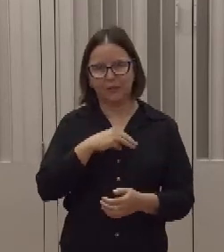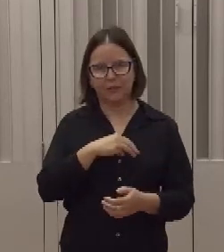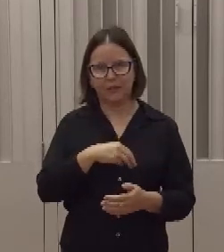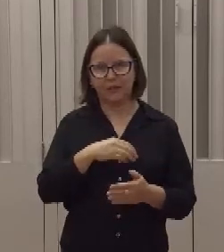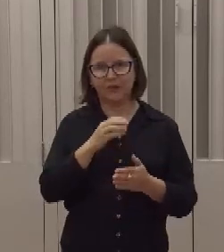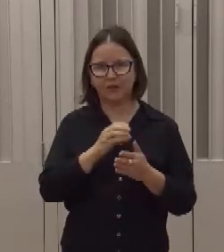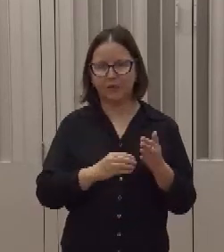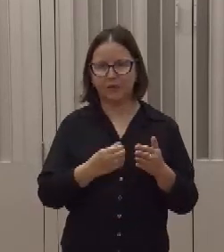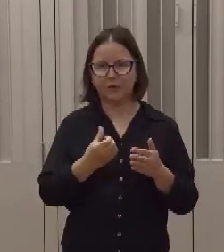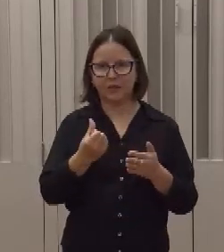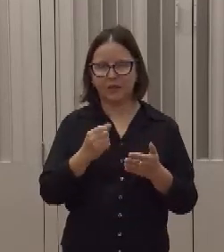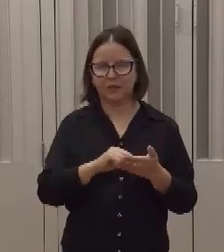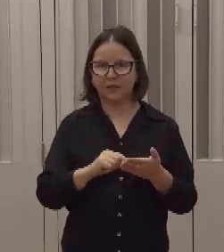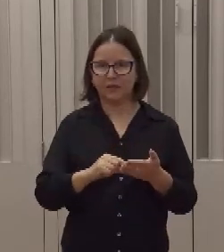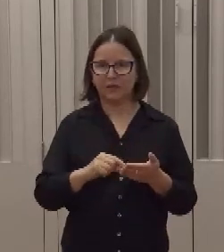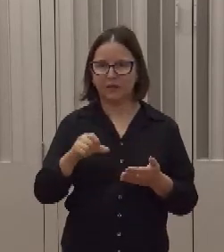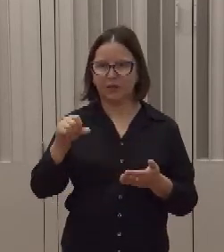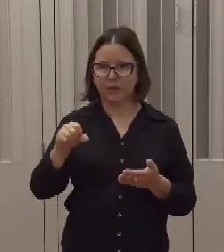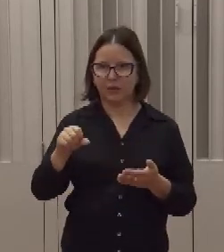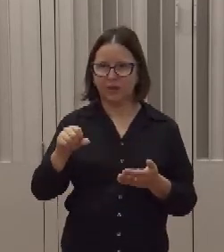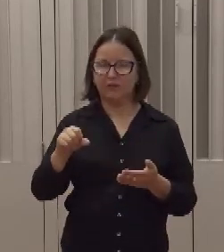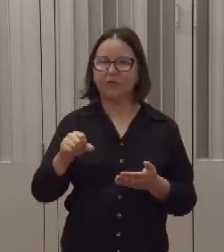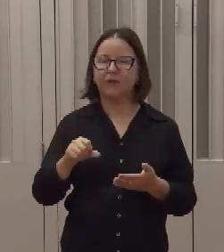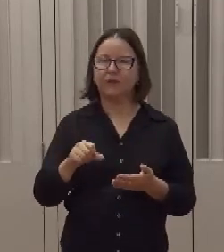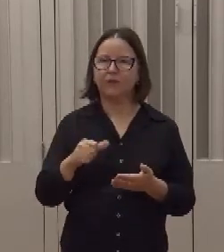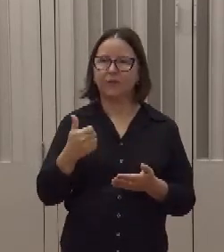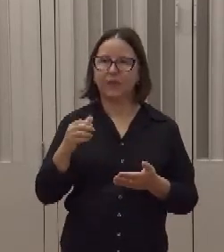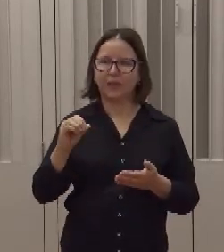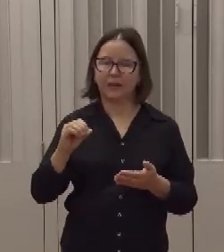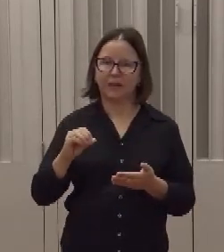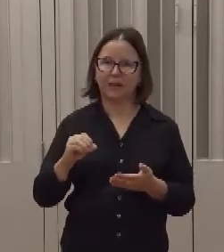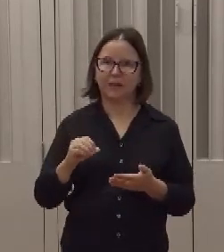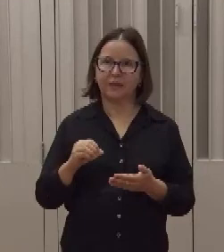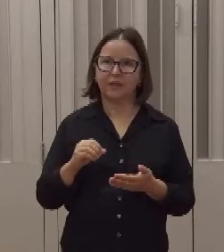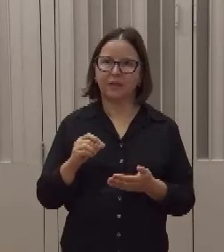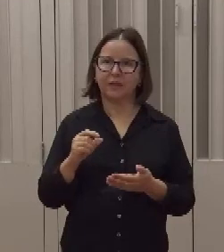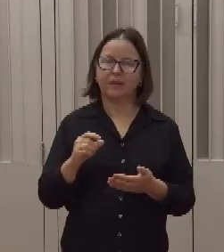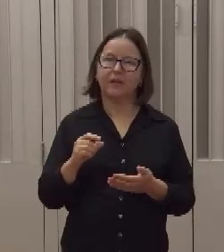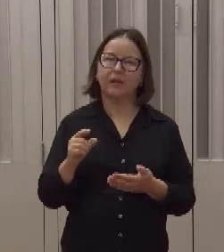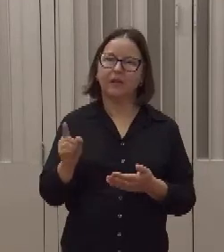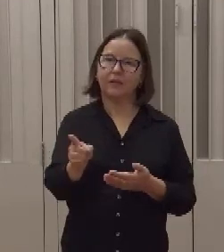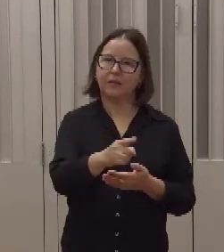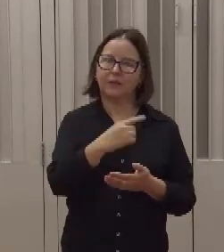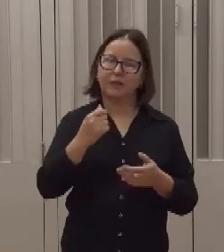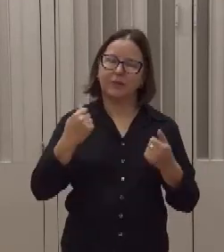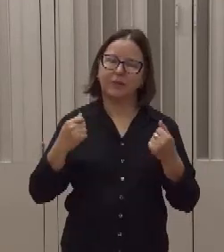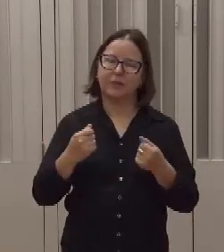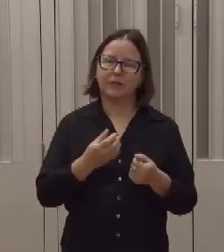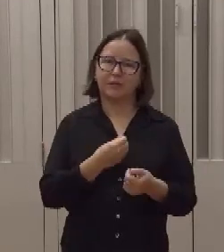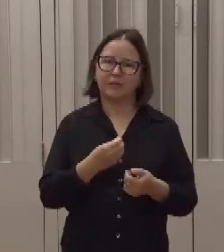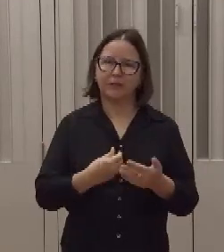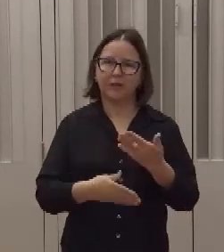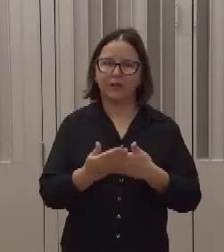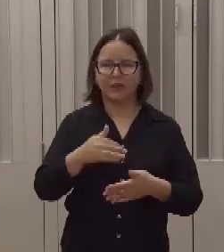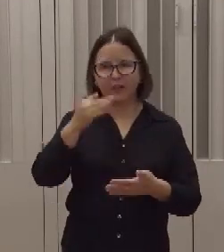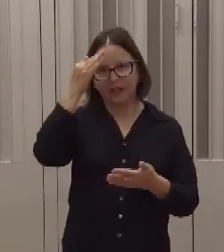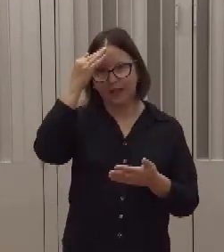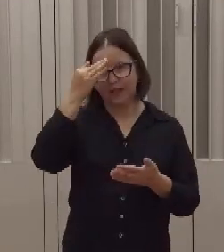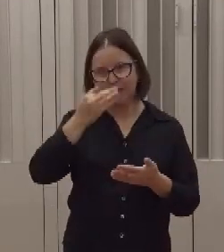Vivendo pela fé e trabalhando para que a vontade do Pai seja feita na terra, assim como ela é feita no